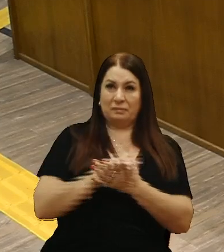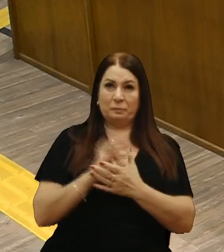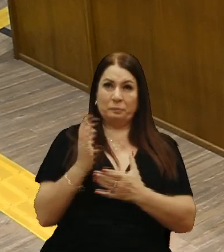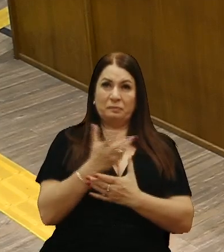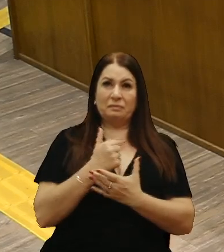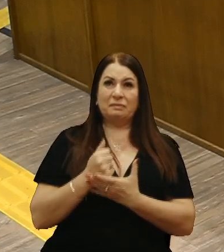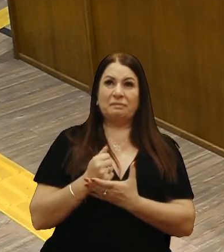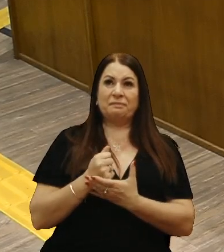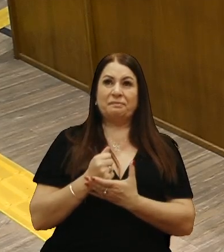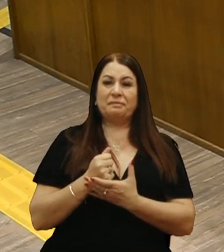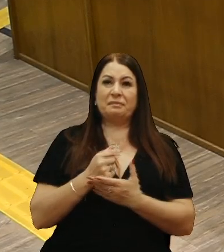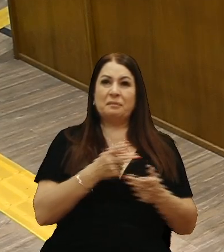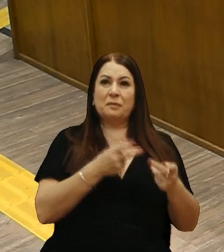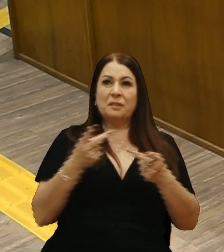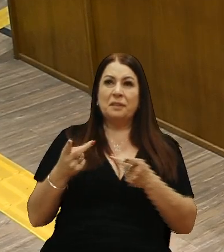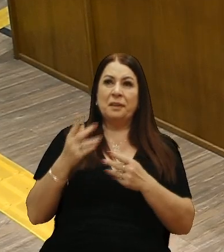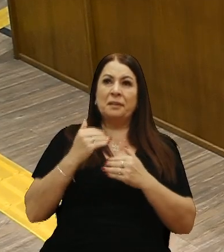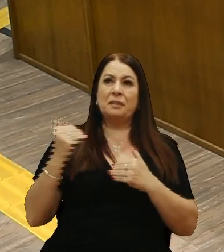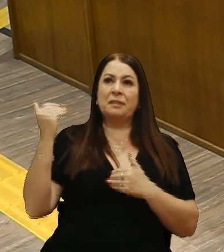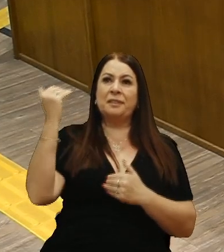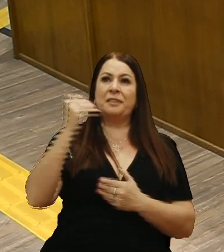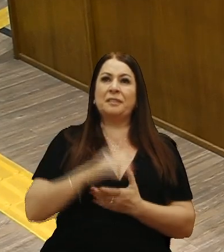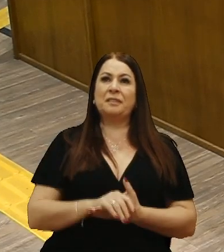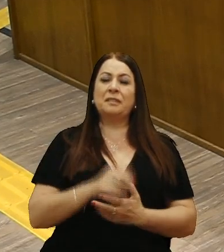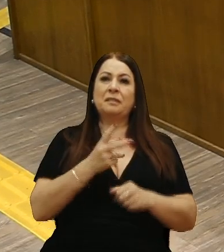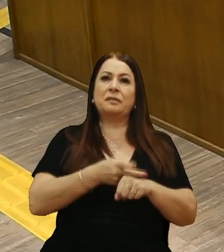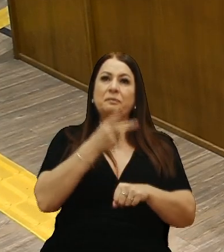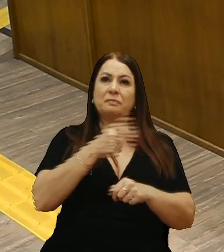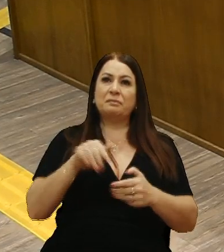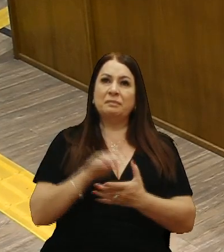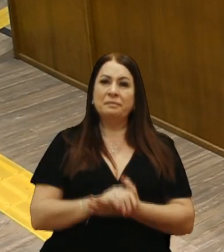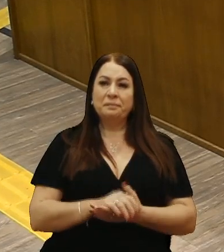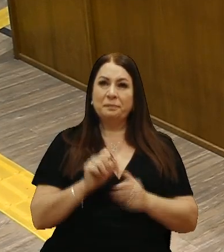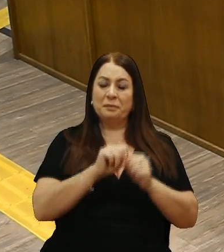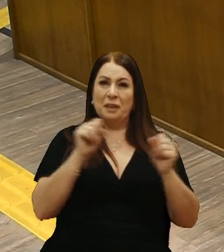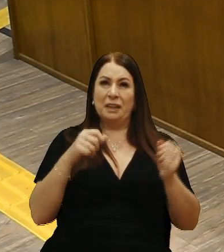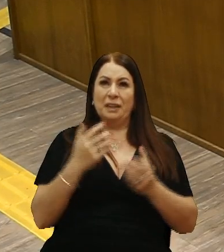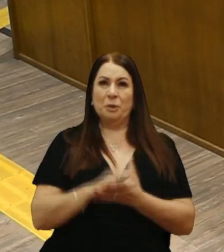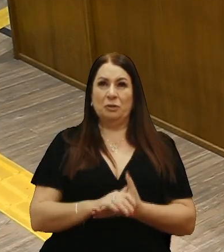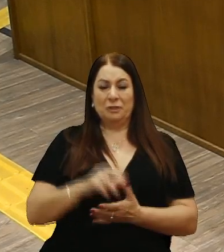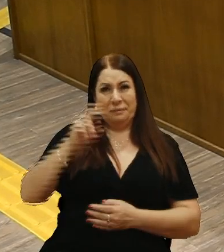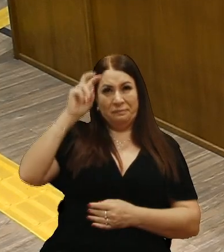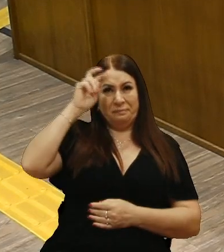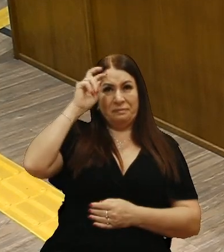todas as nossas visitas ilustres e premiadas nessa manhã de quinta-feira.